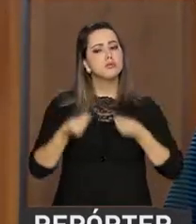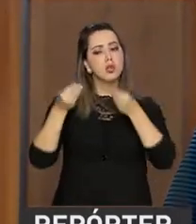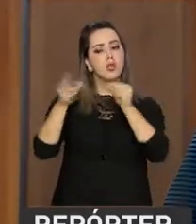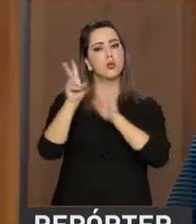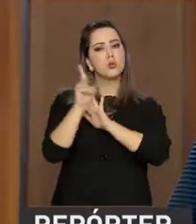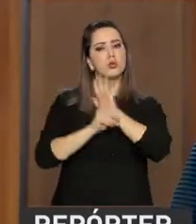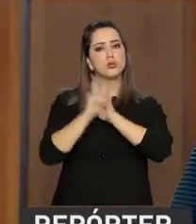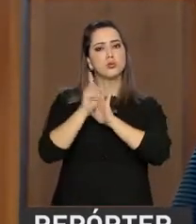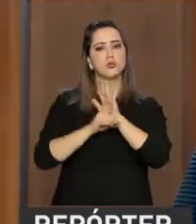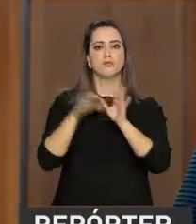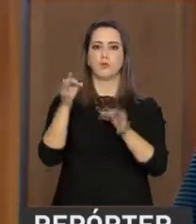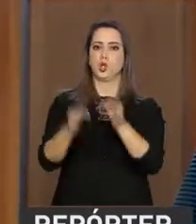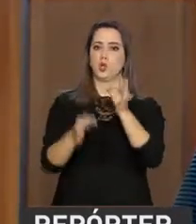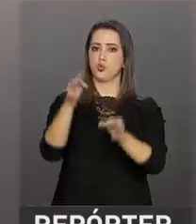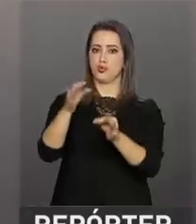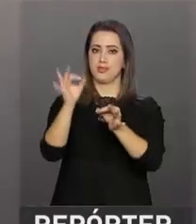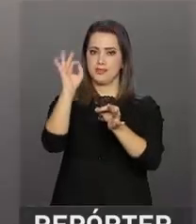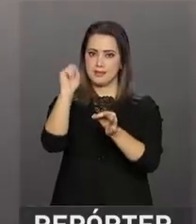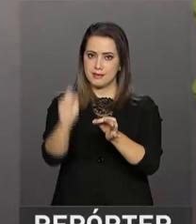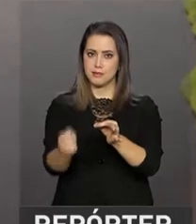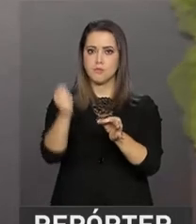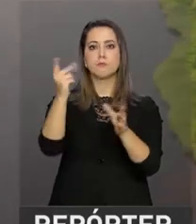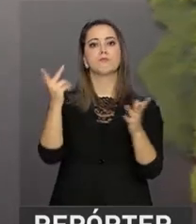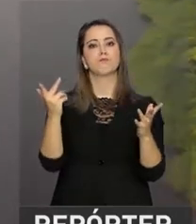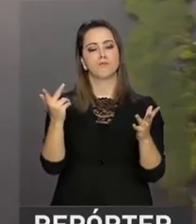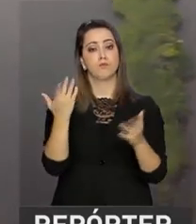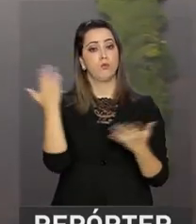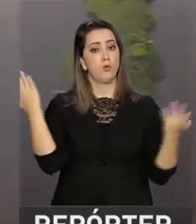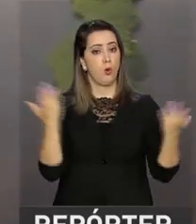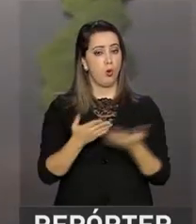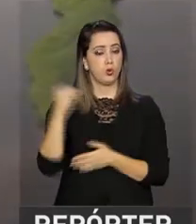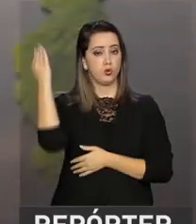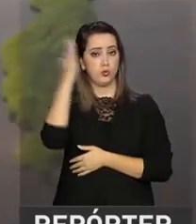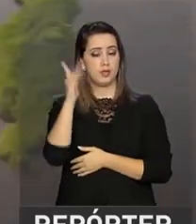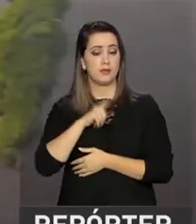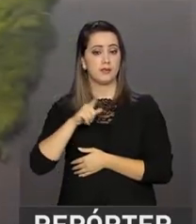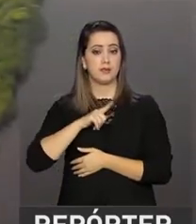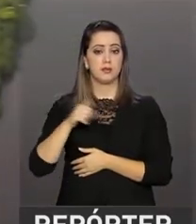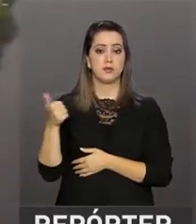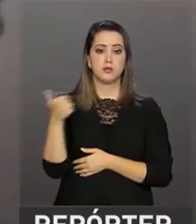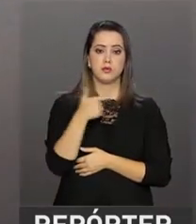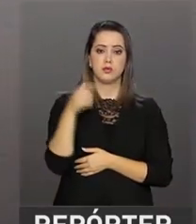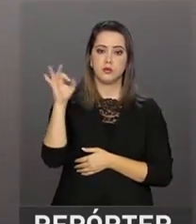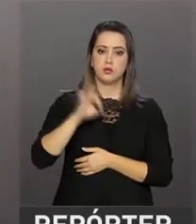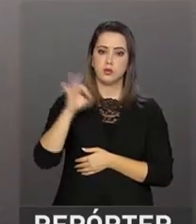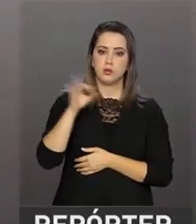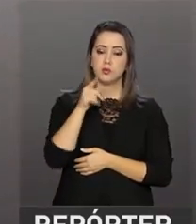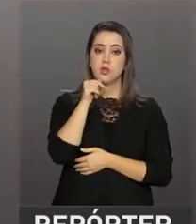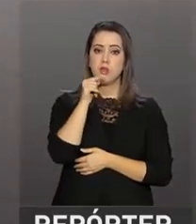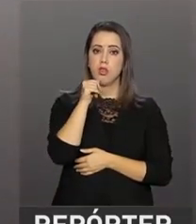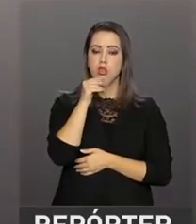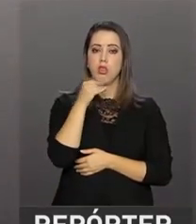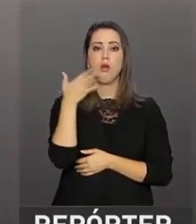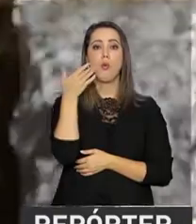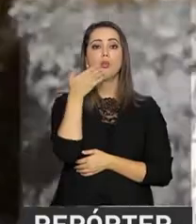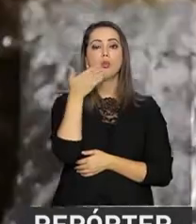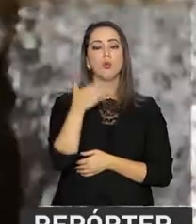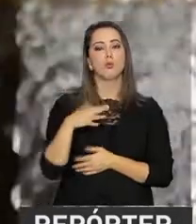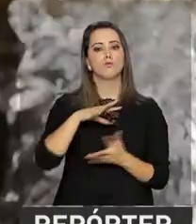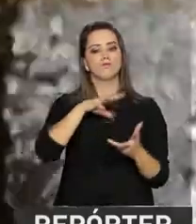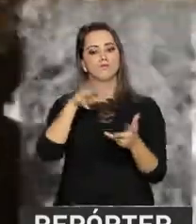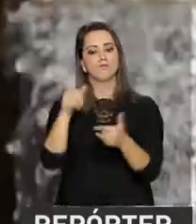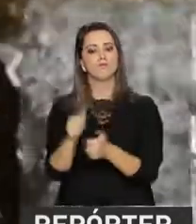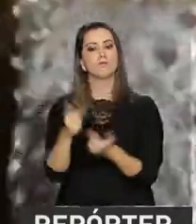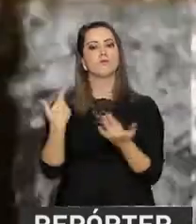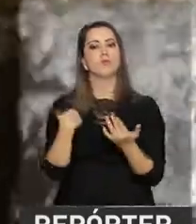direito juridicamente atualmente o brasil detém 12% da água doce do planeta a